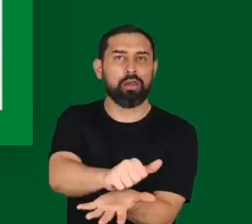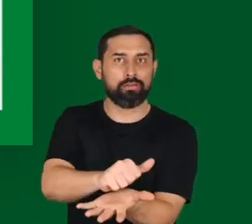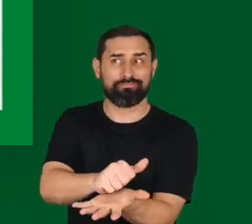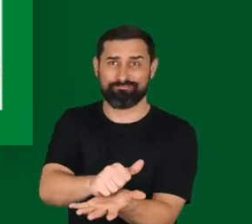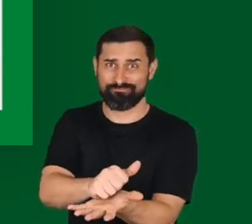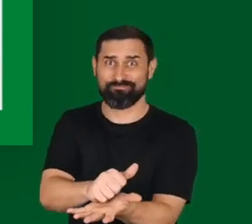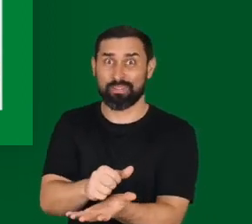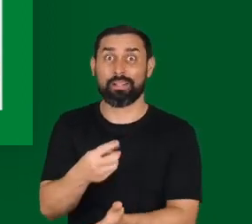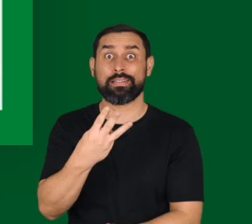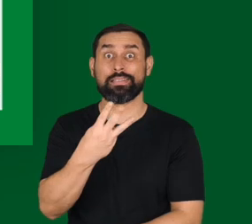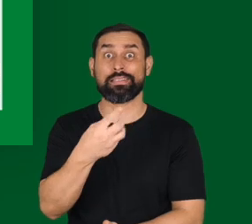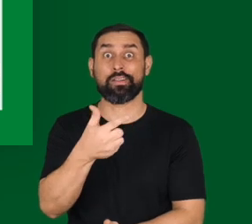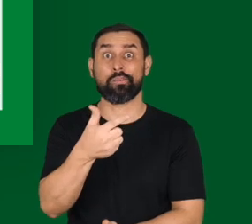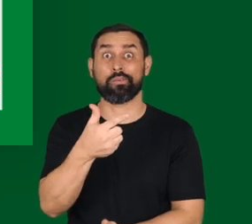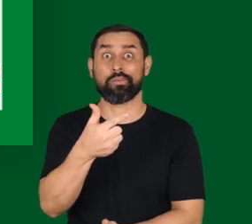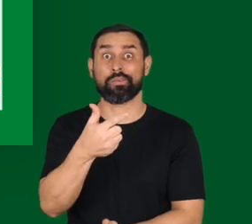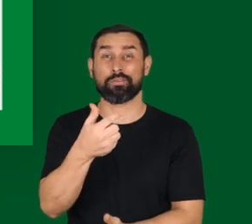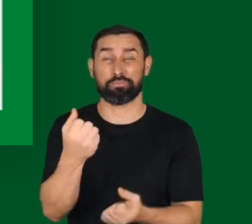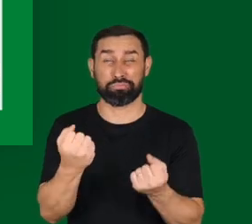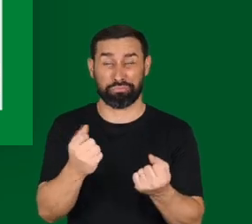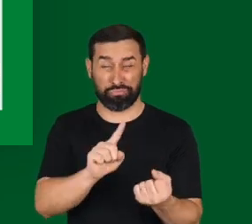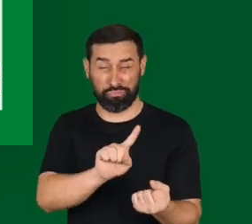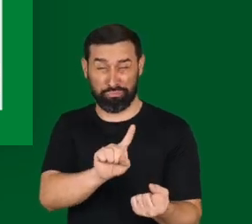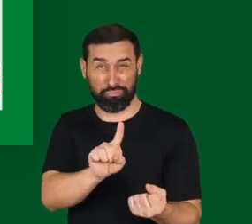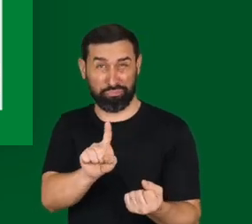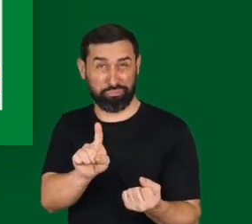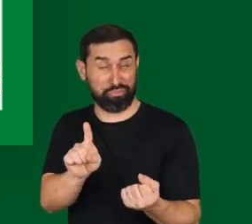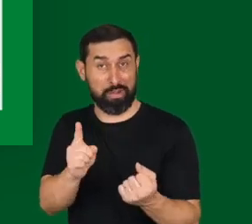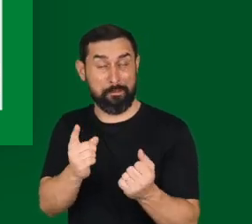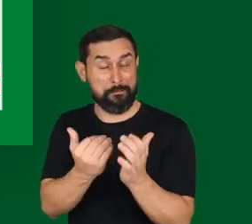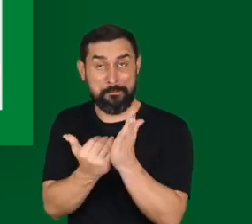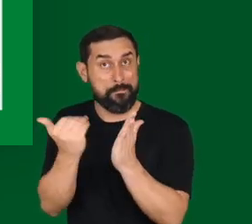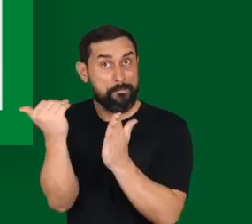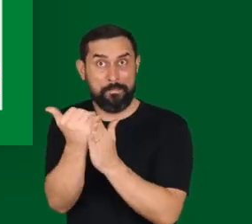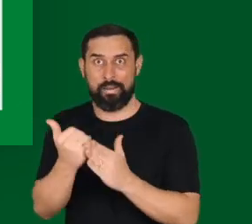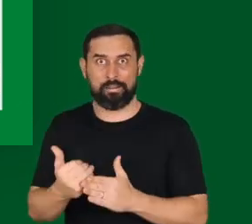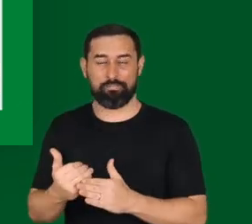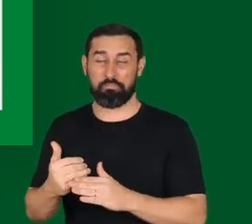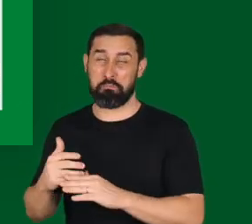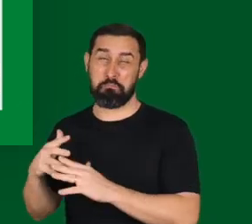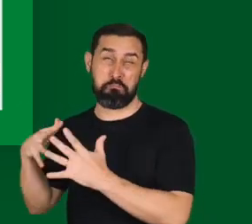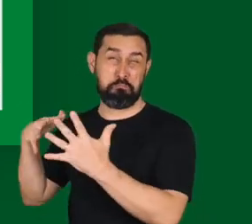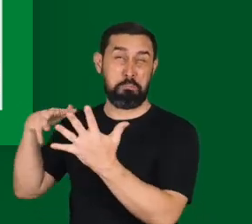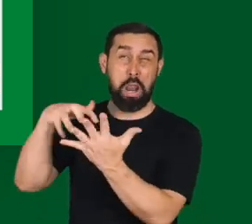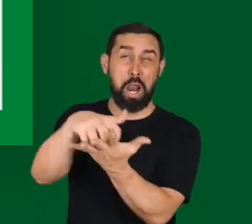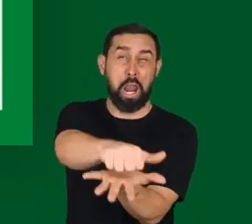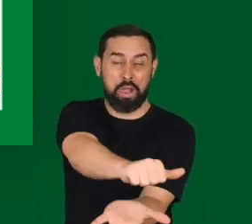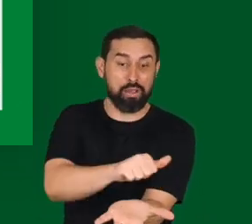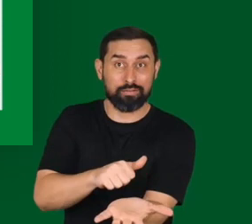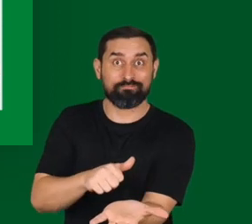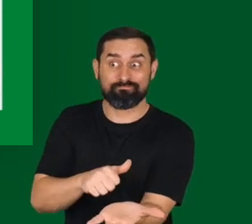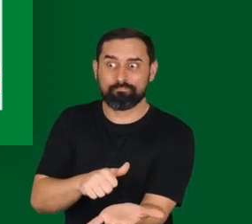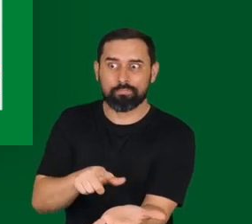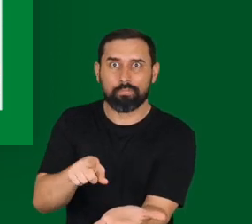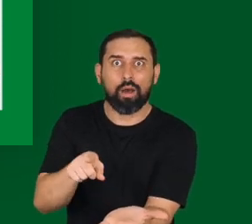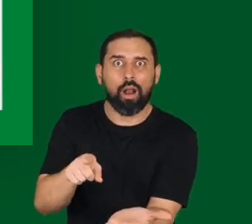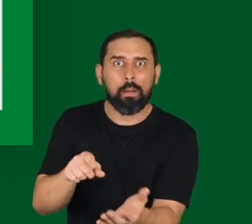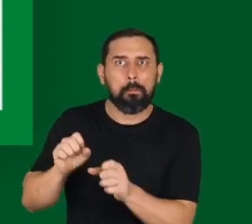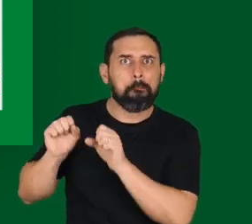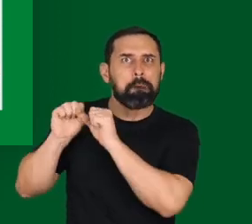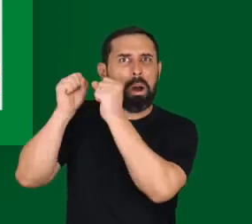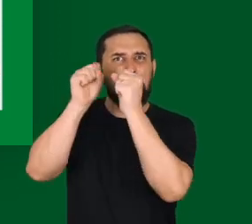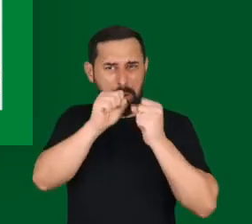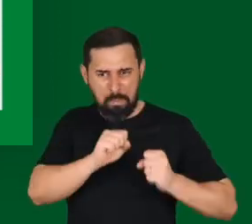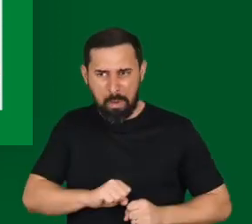atropeladas, né, numa velocidade acima de 32 km por hora, então, se pensando na física do trauma, né, quais tipos